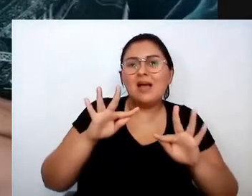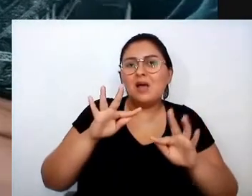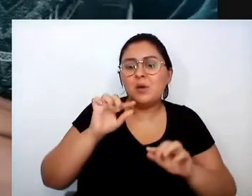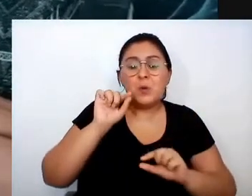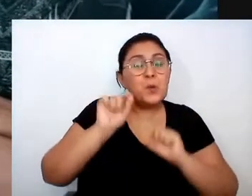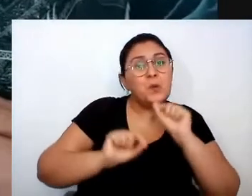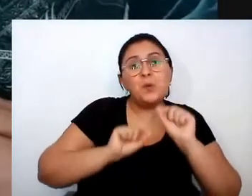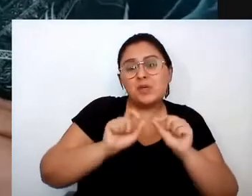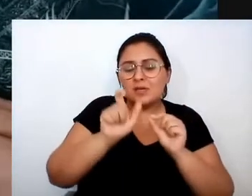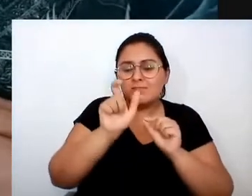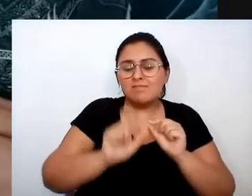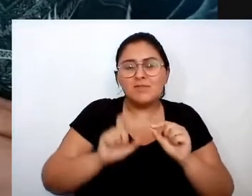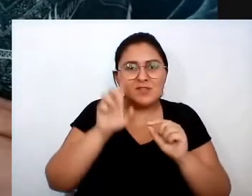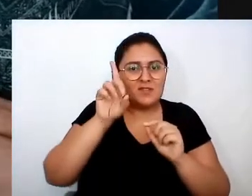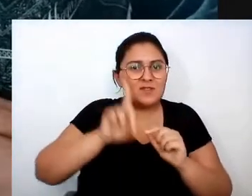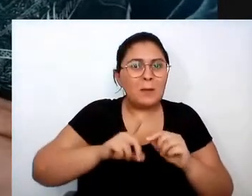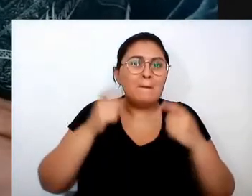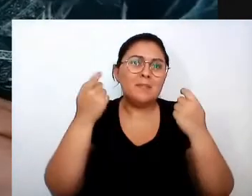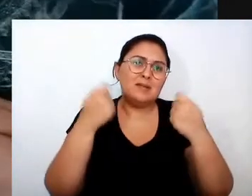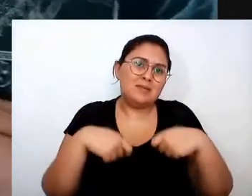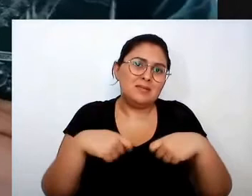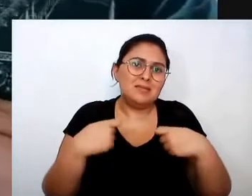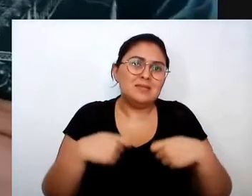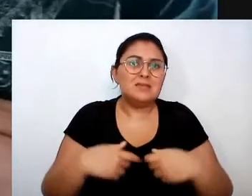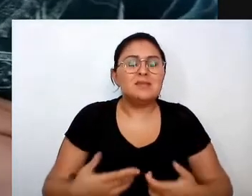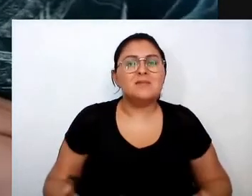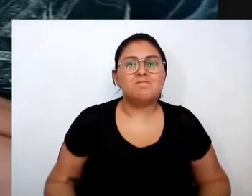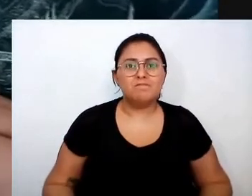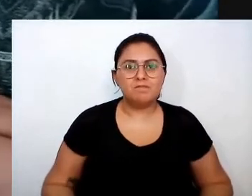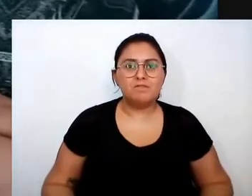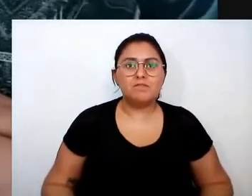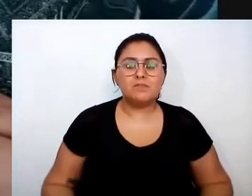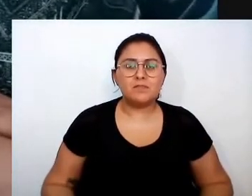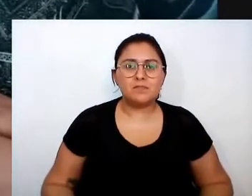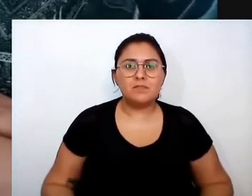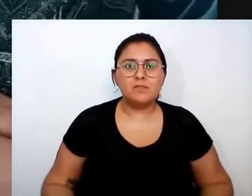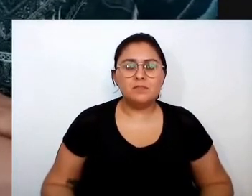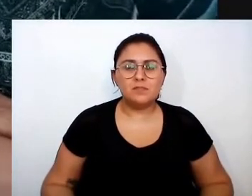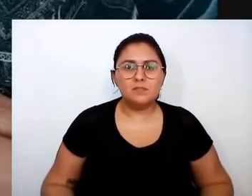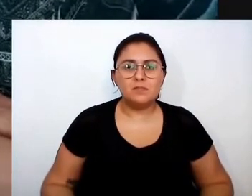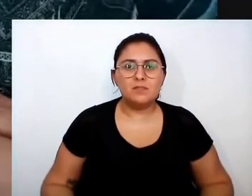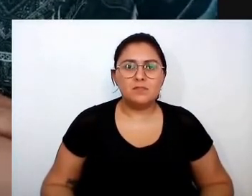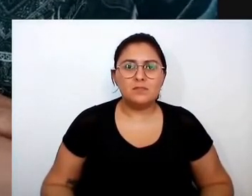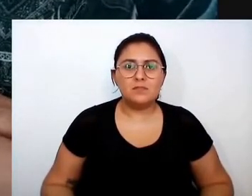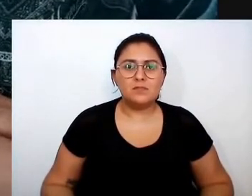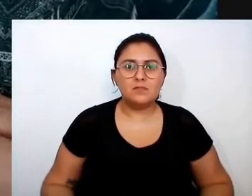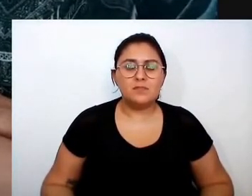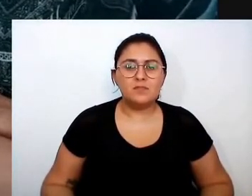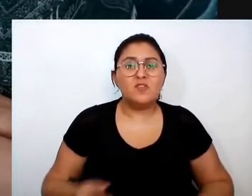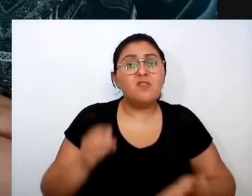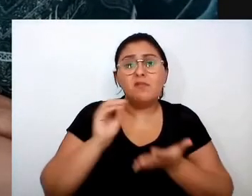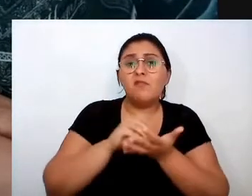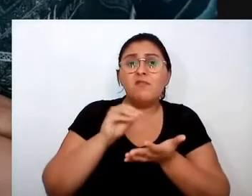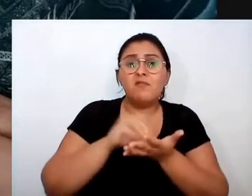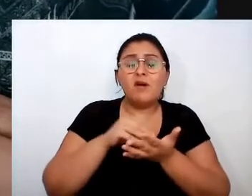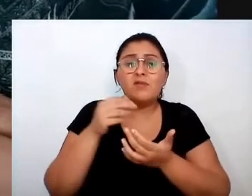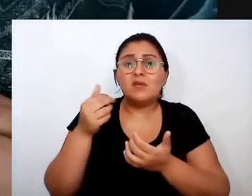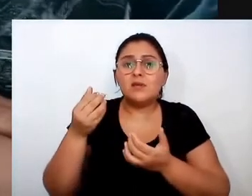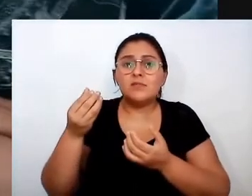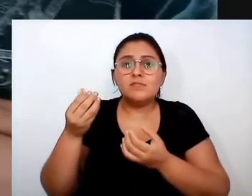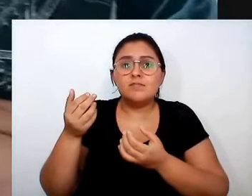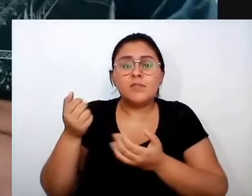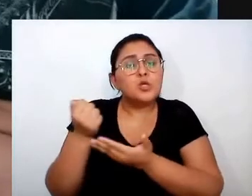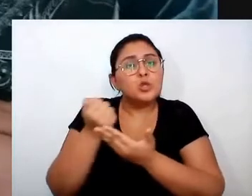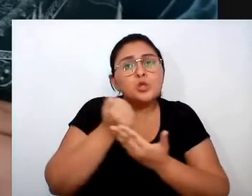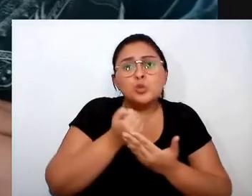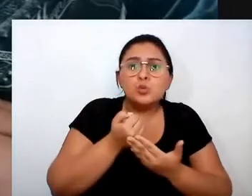apoio ainda, não compreende, a pessoa vai pensar que fora ela não vai ter apoio também. Então, sim, isso